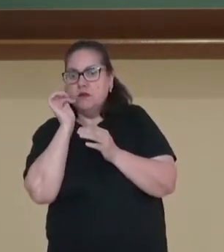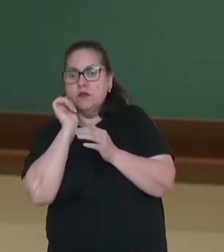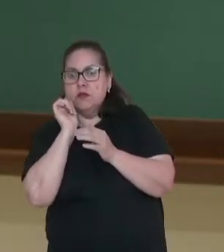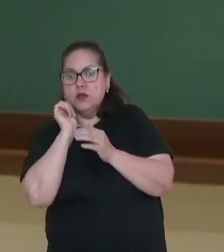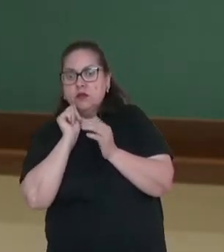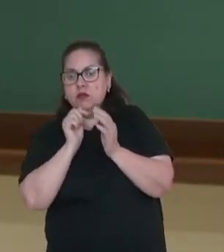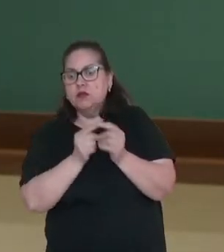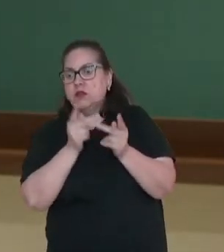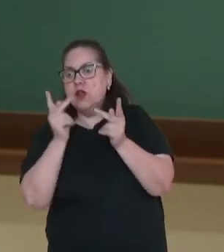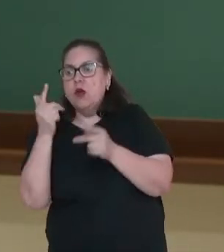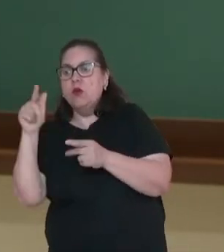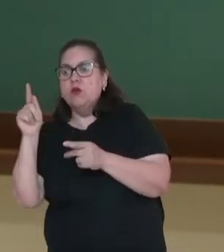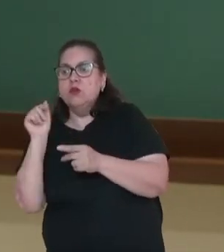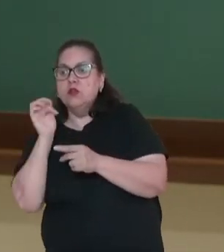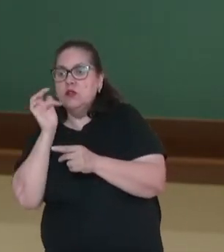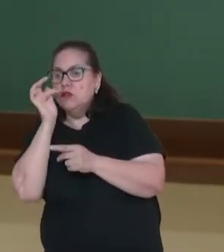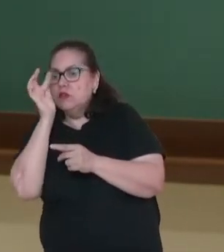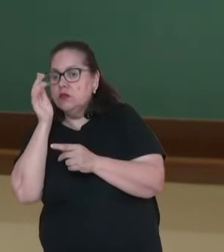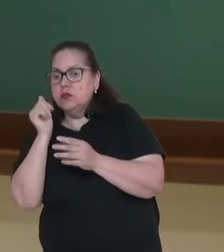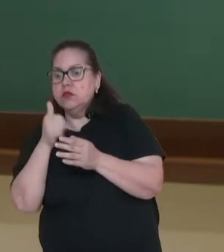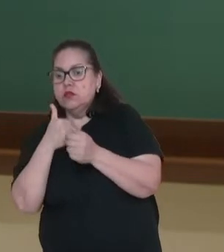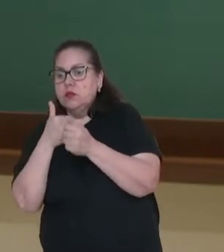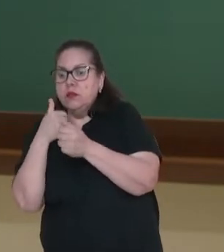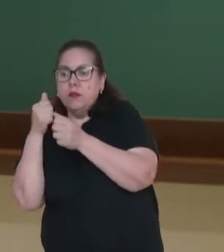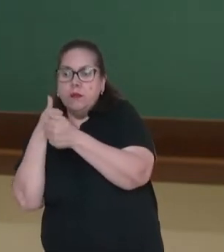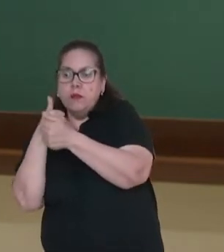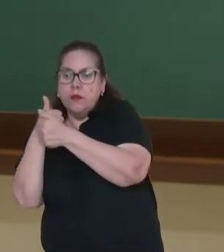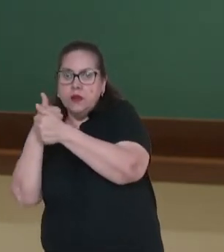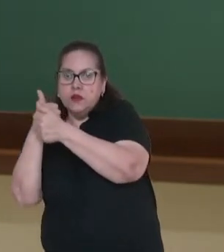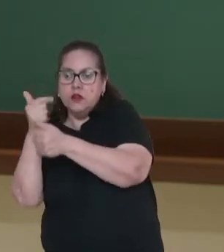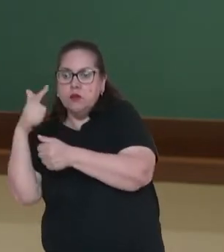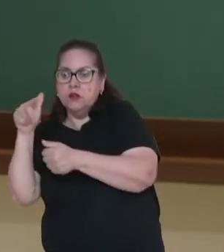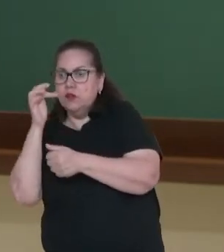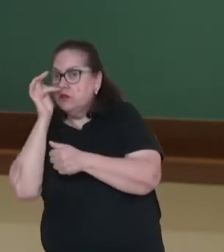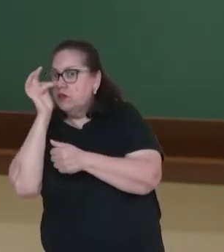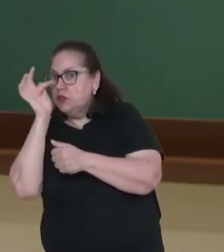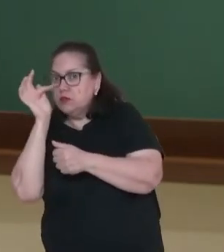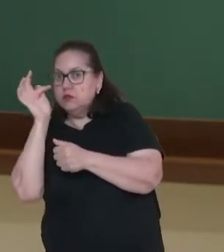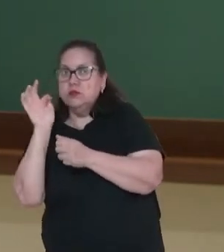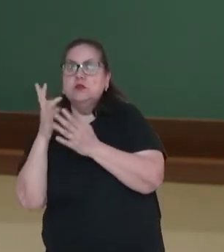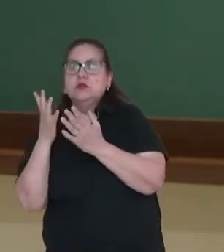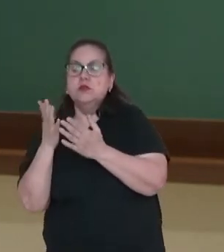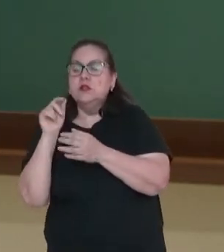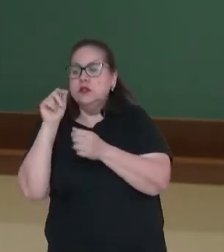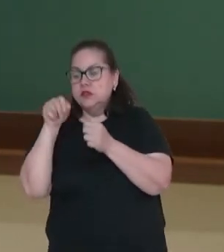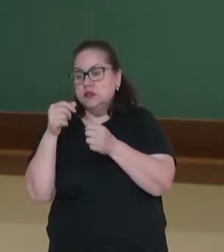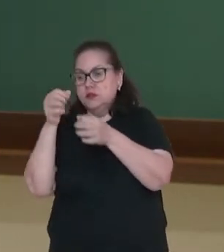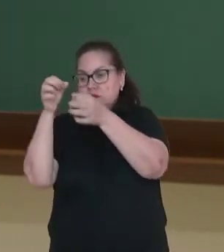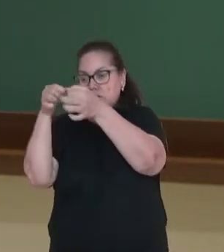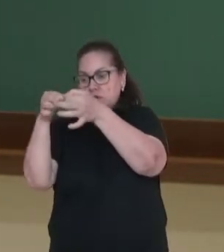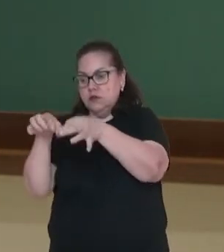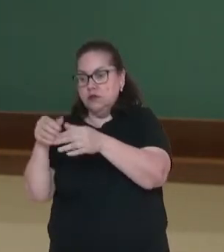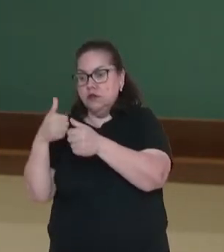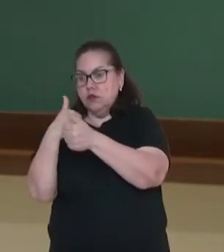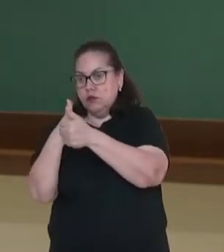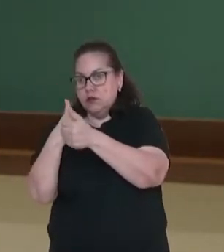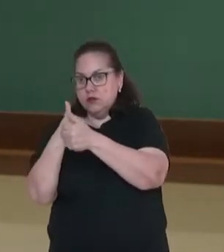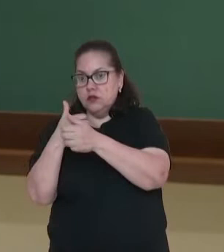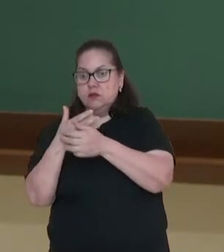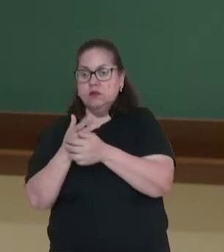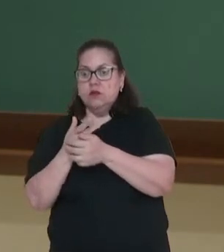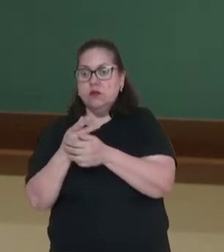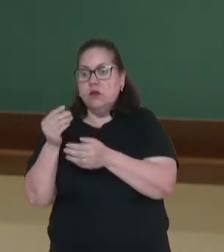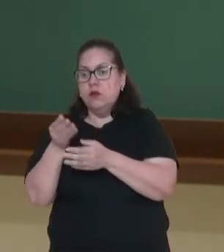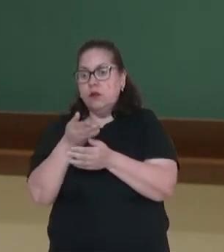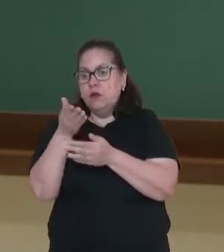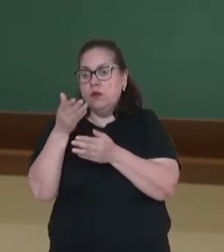vai visitar outra flor. E quando ele estiver se aproximando dessa outra flor, aí sim é que vai encostar, né, o grão de